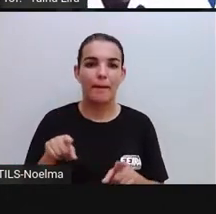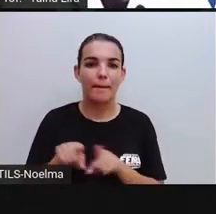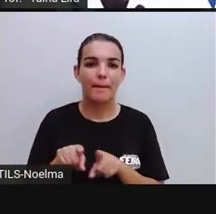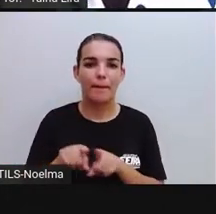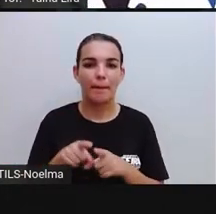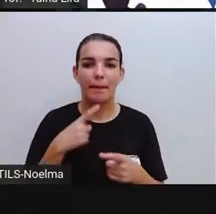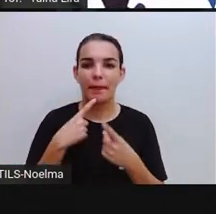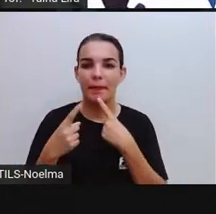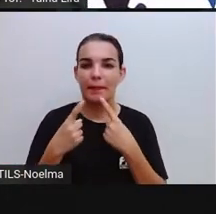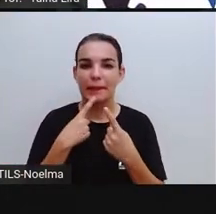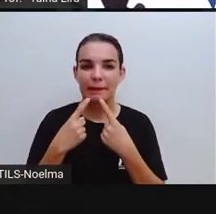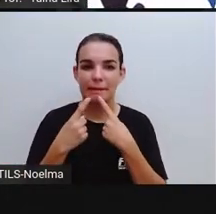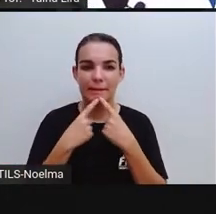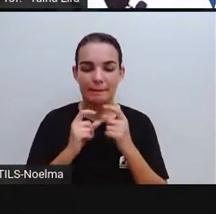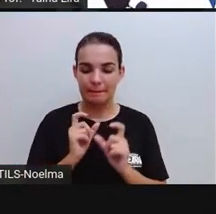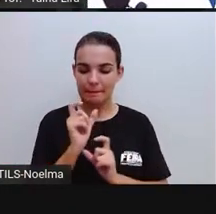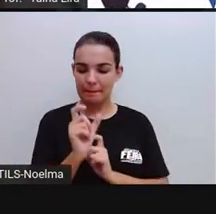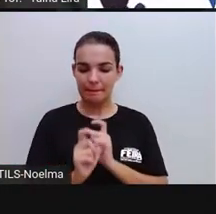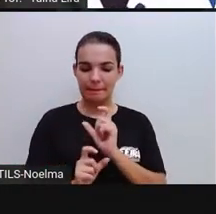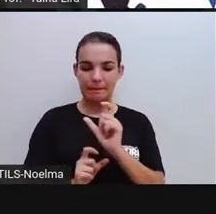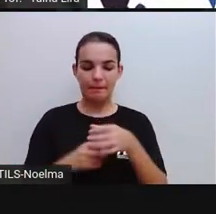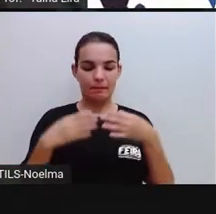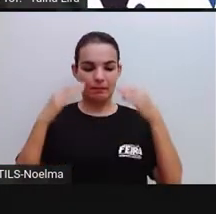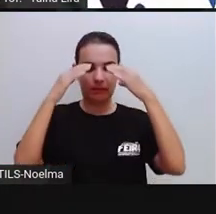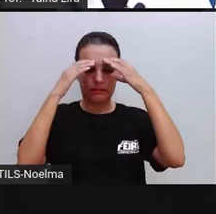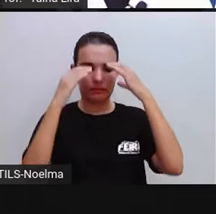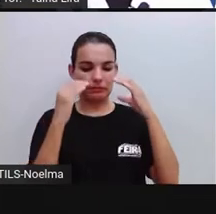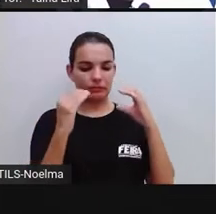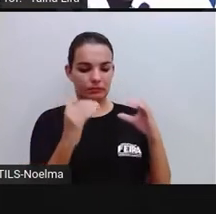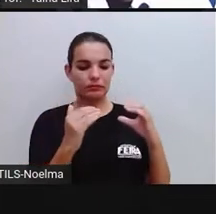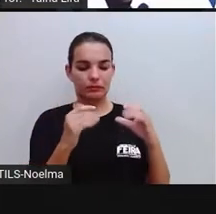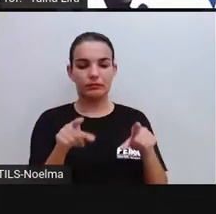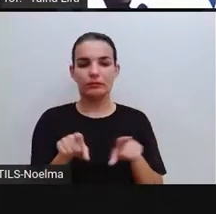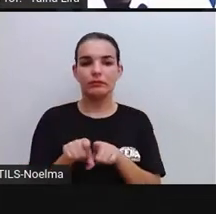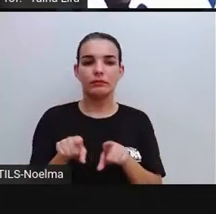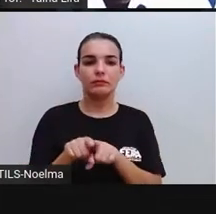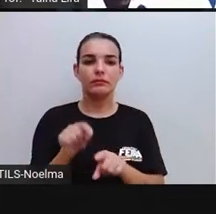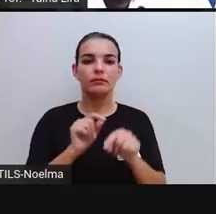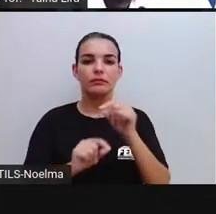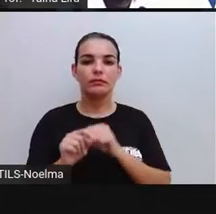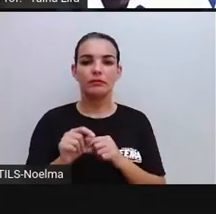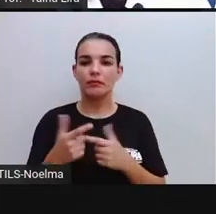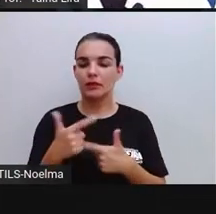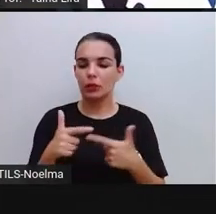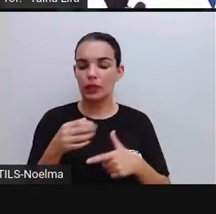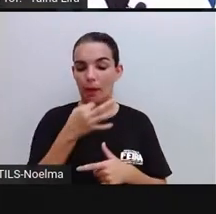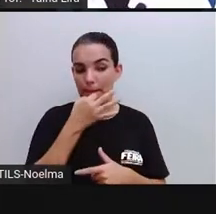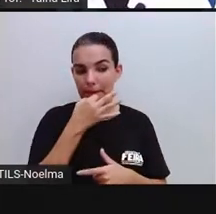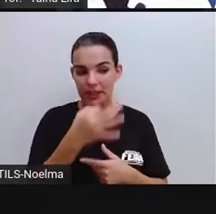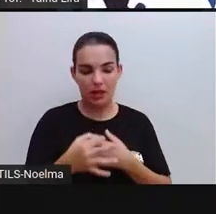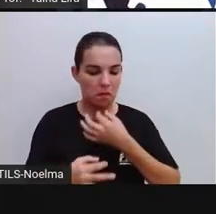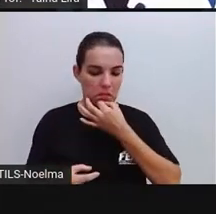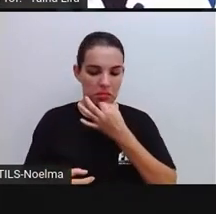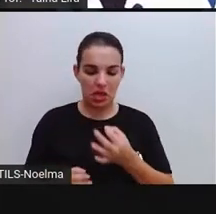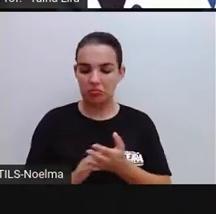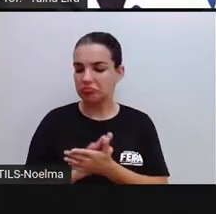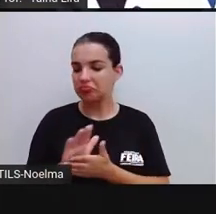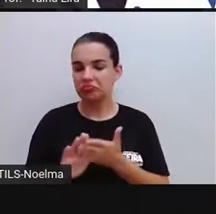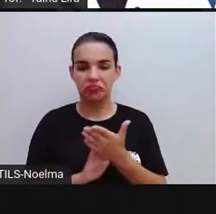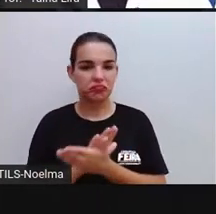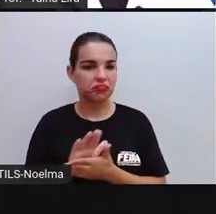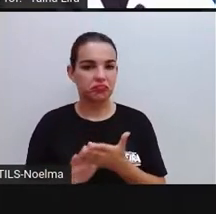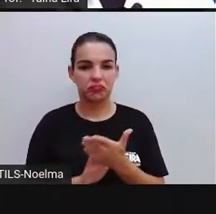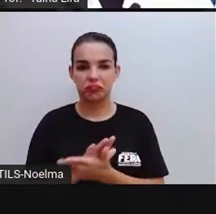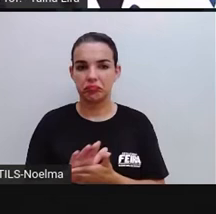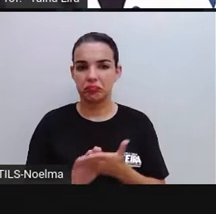as entrevistas, né, de maneira muito respeitosa e de também não interferir, né, de não tentar passar